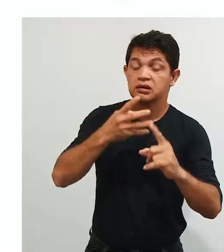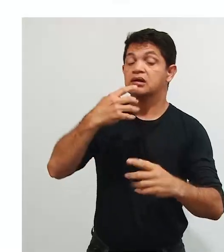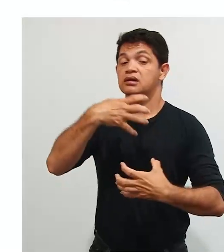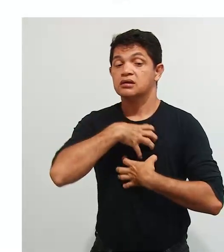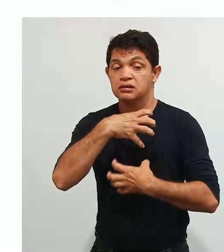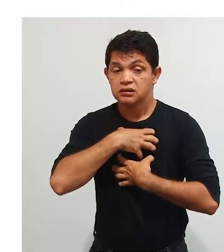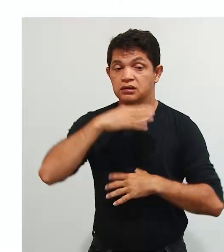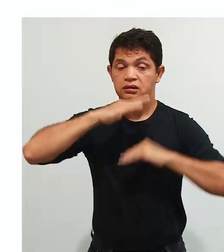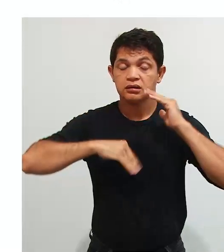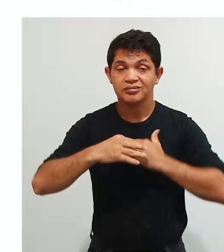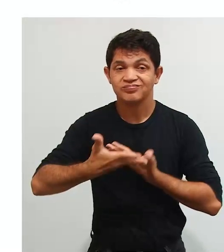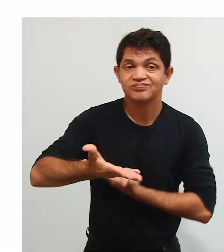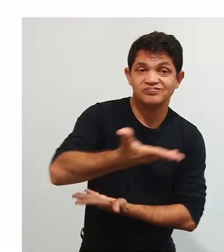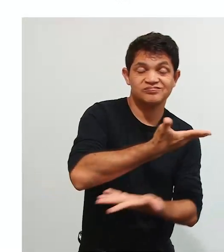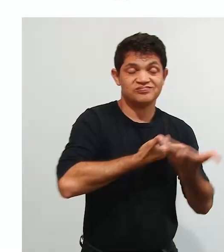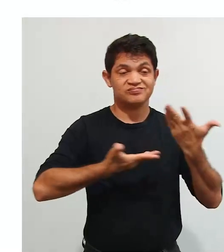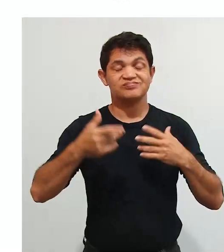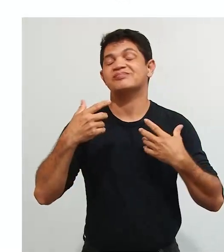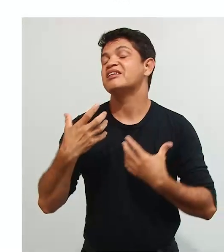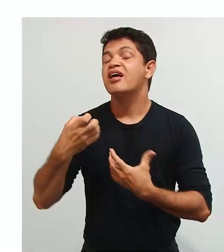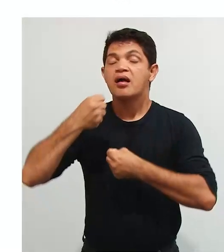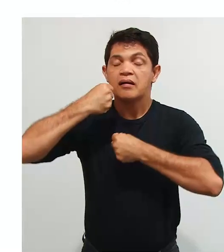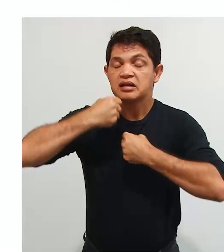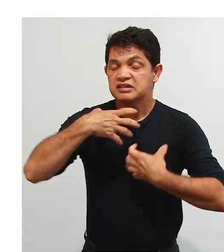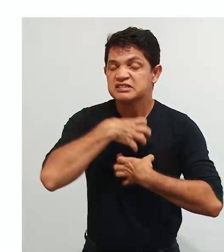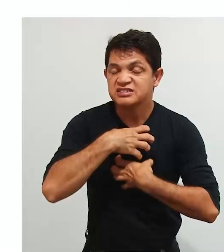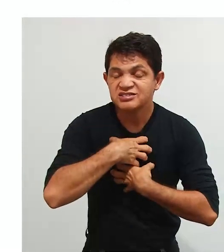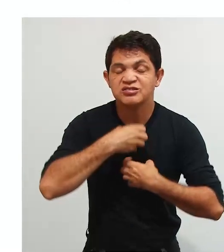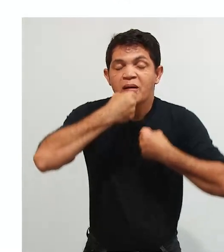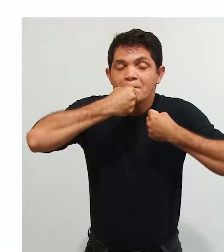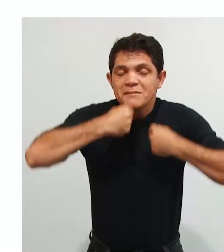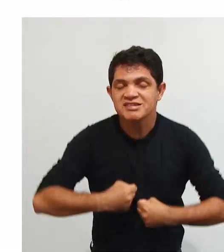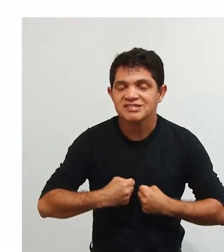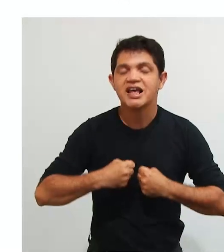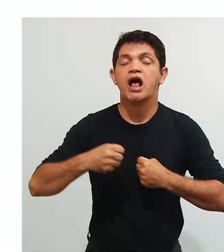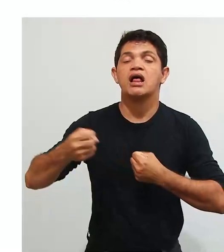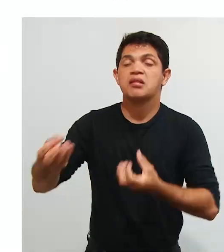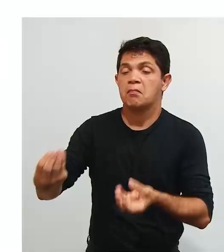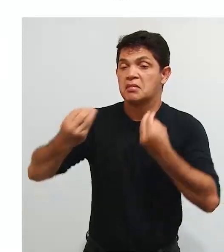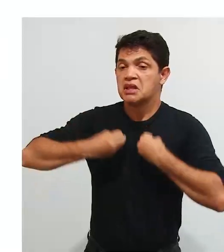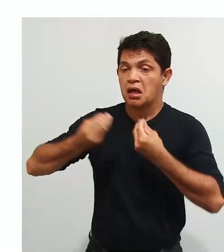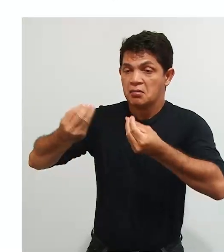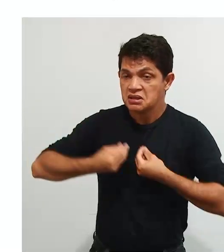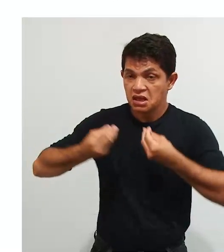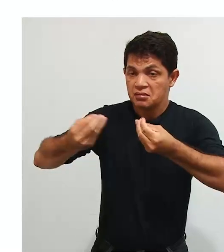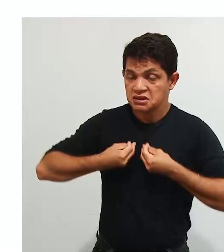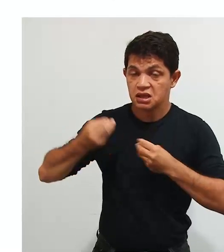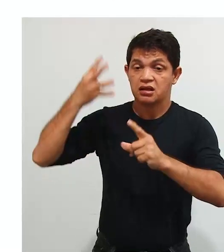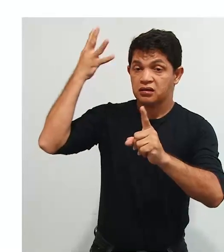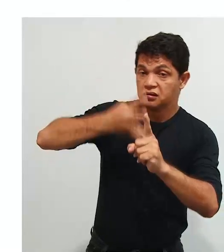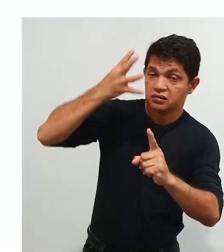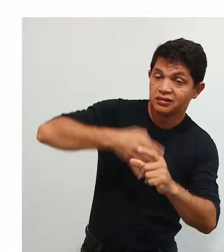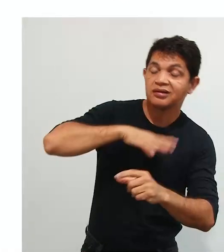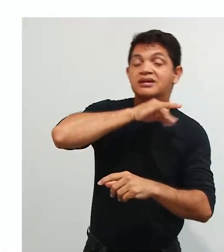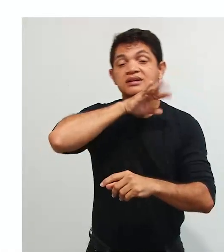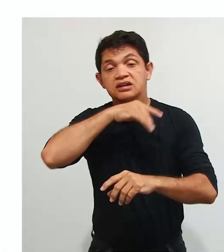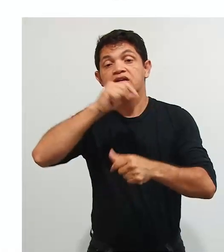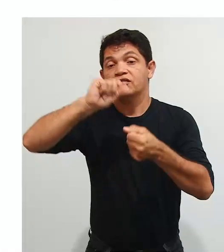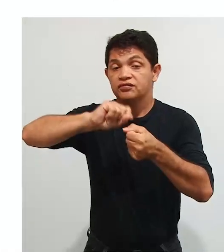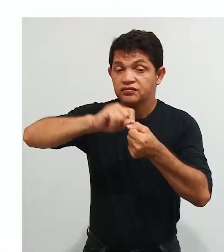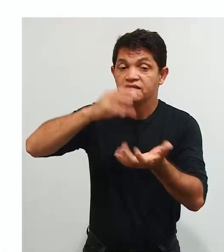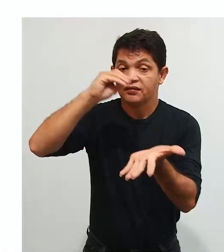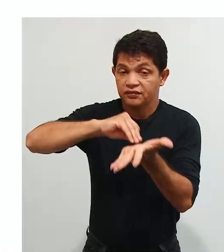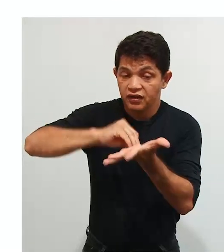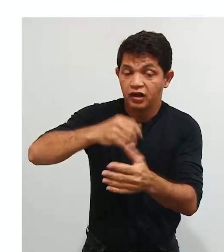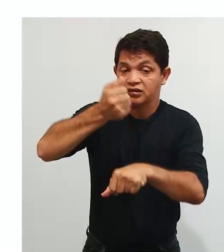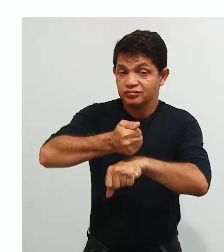aqui, mas eu sinto que estou sobrecarregado. Por conta disso, eu gostaria que vocês avaliassem a possibilidade de contratar um